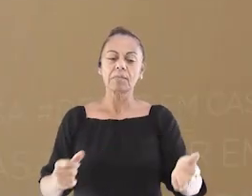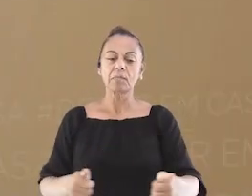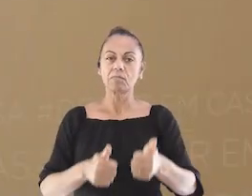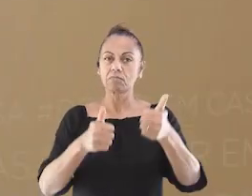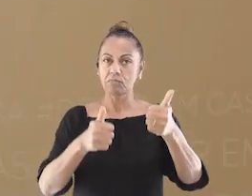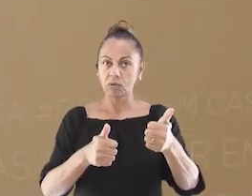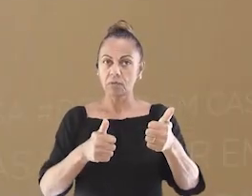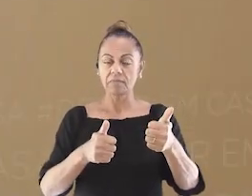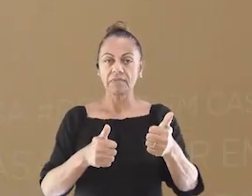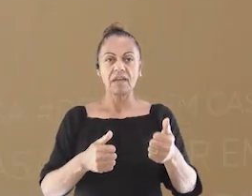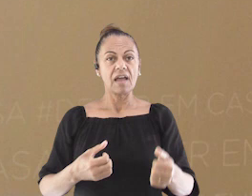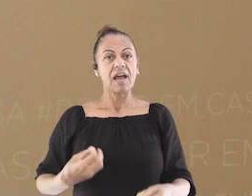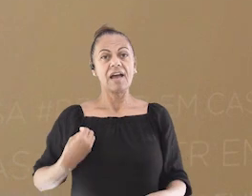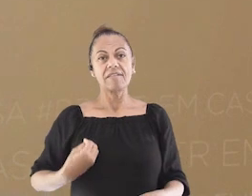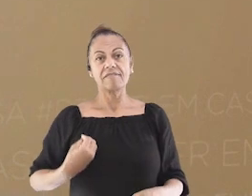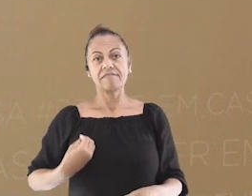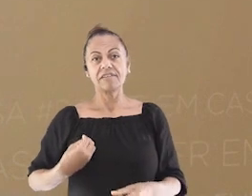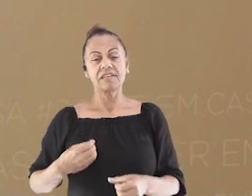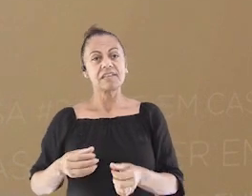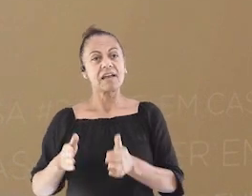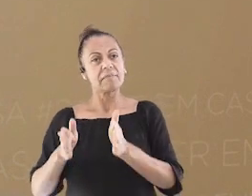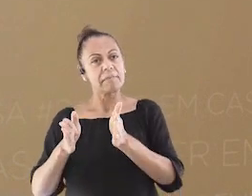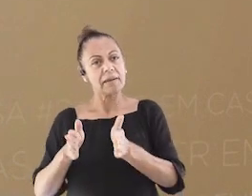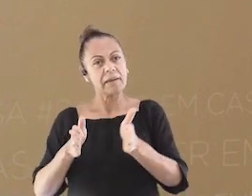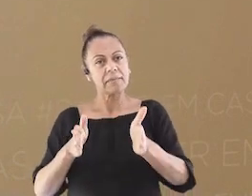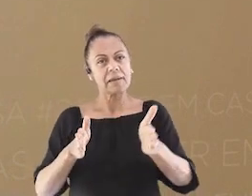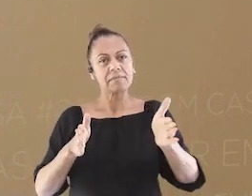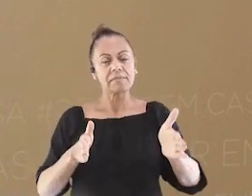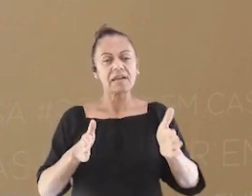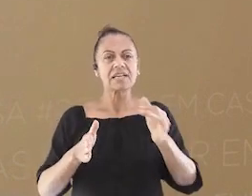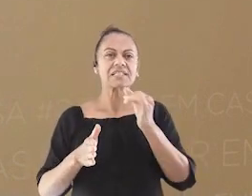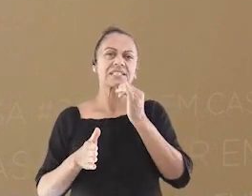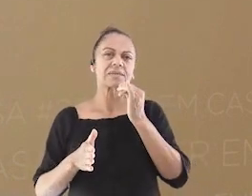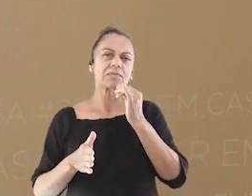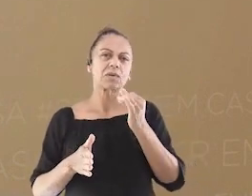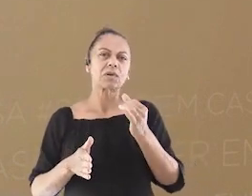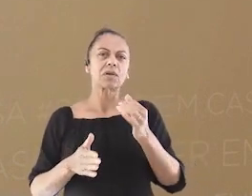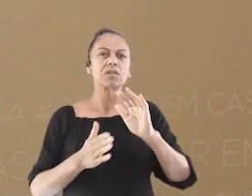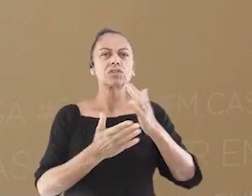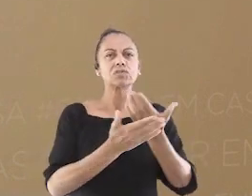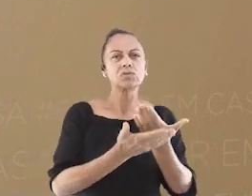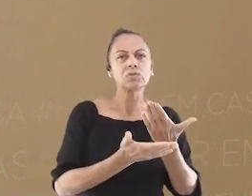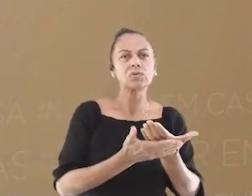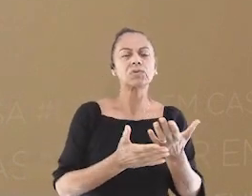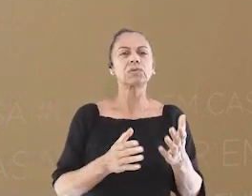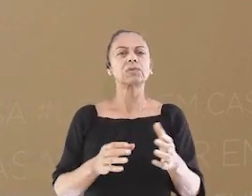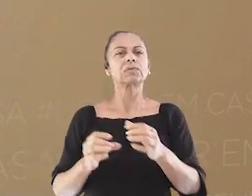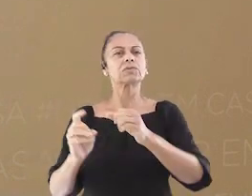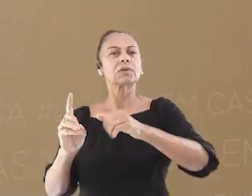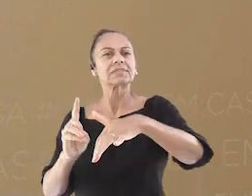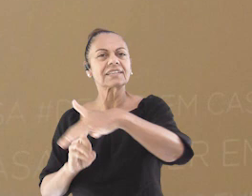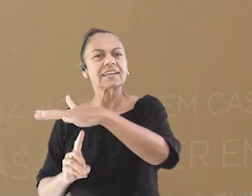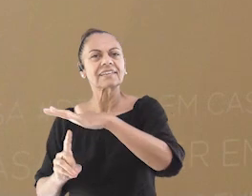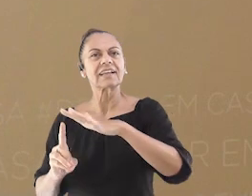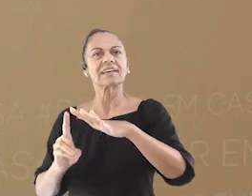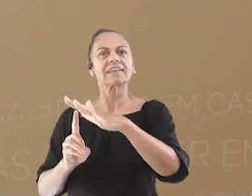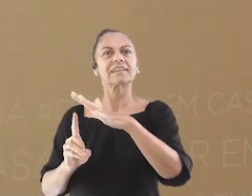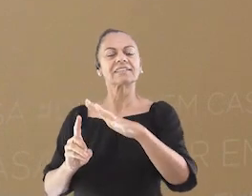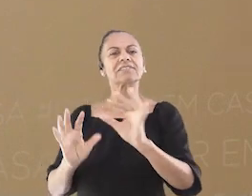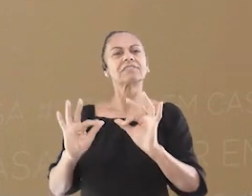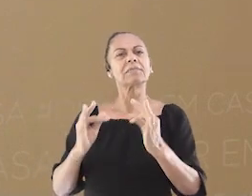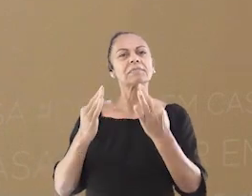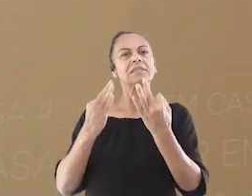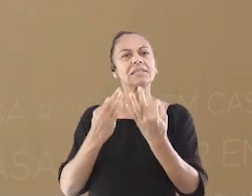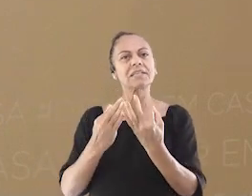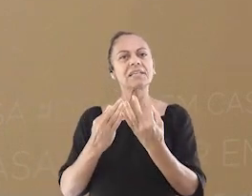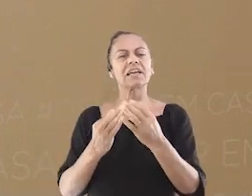na etapa que você está vivendo, como os estudos, vida social, vida familiar, e